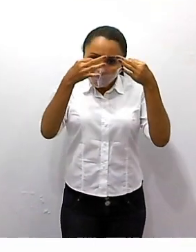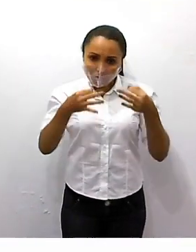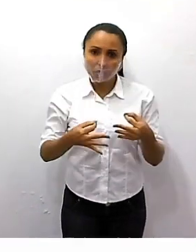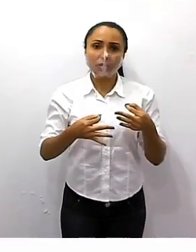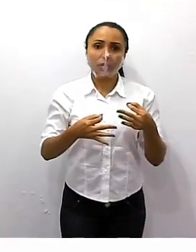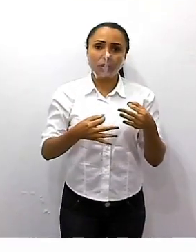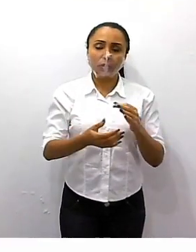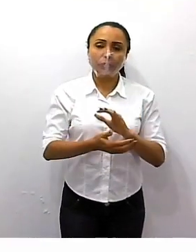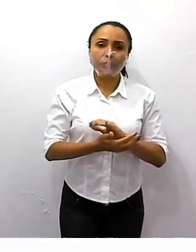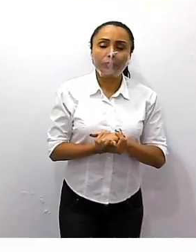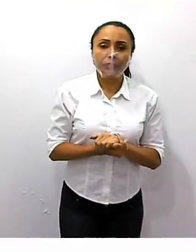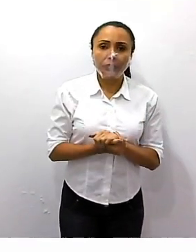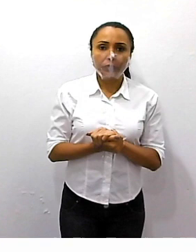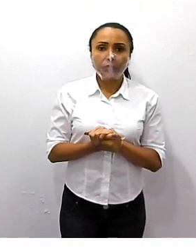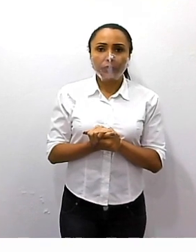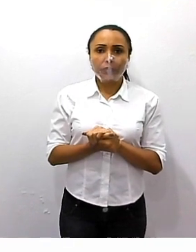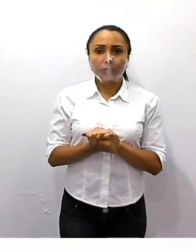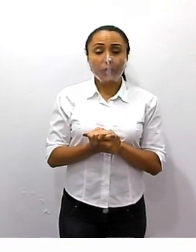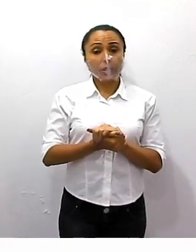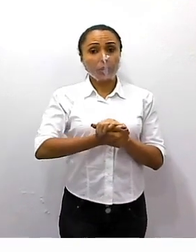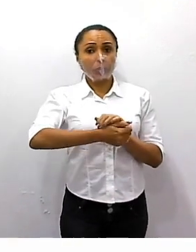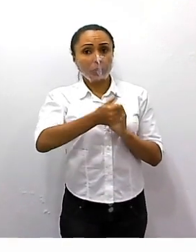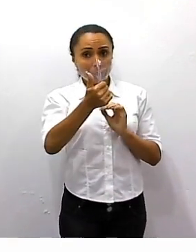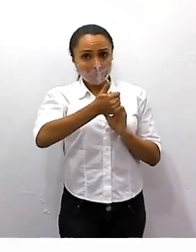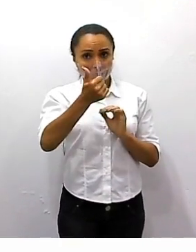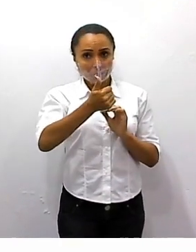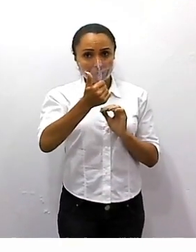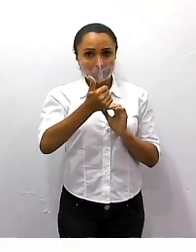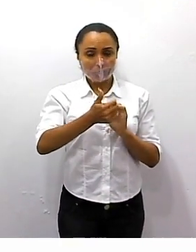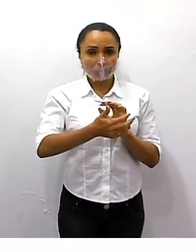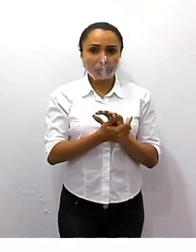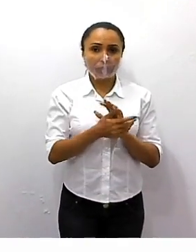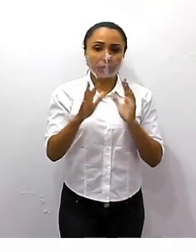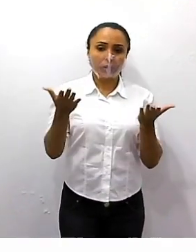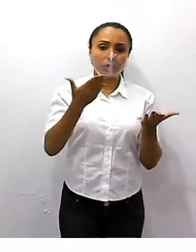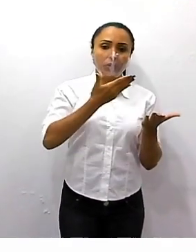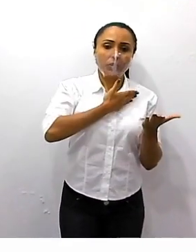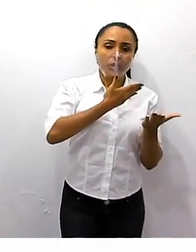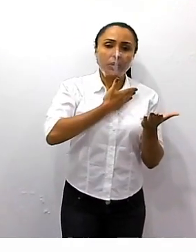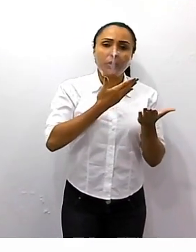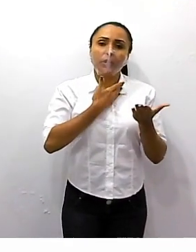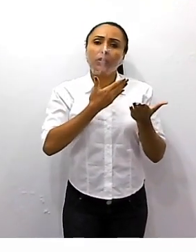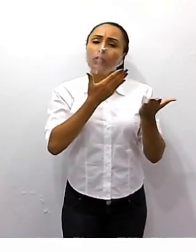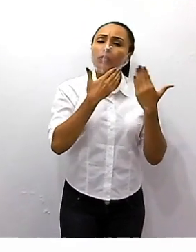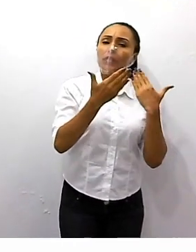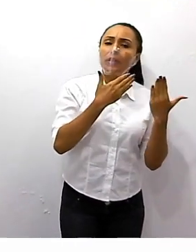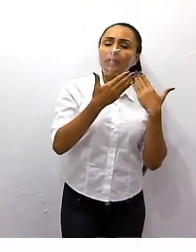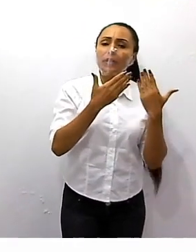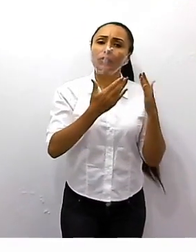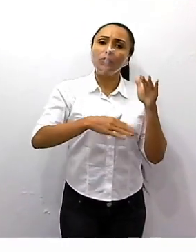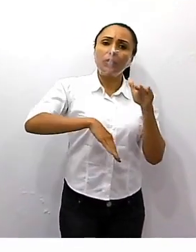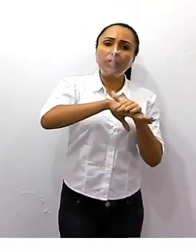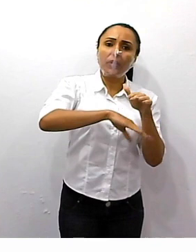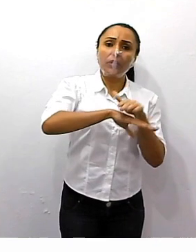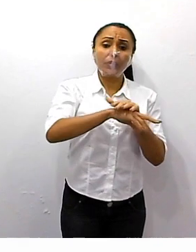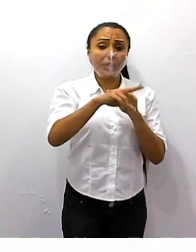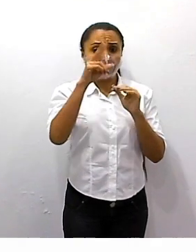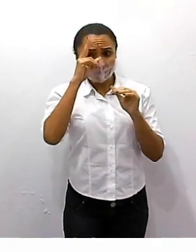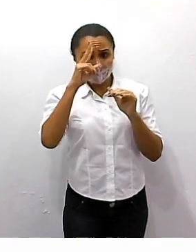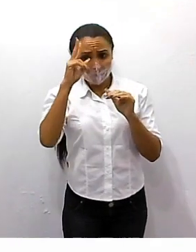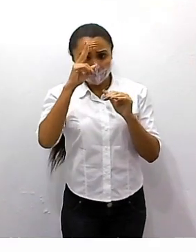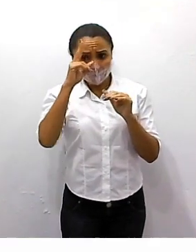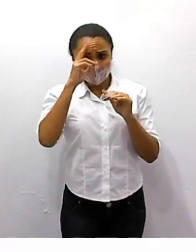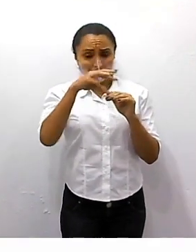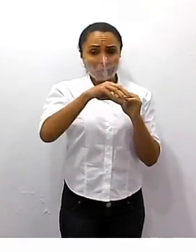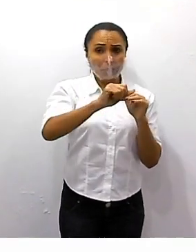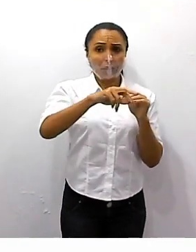adequadamente. Olha só, temos aí, primeiro, os amigos conversando sobre futebol lembraram-se de